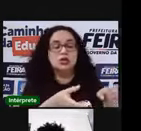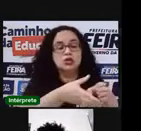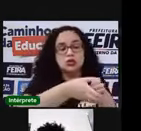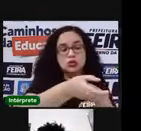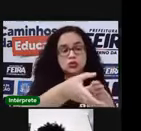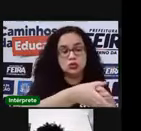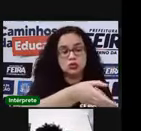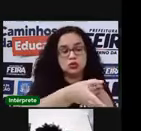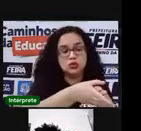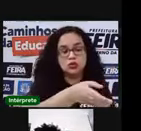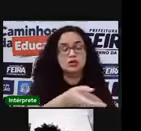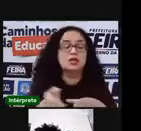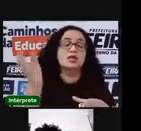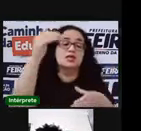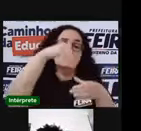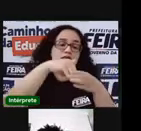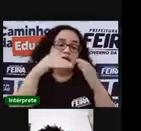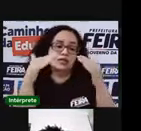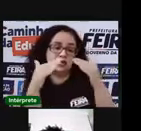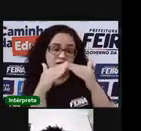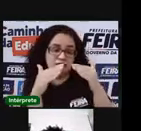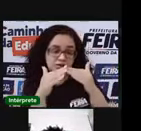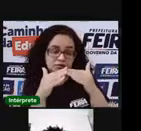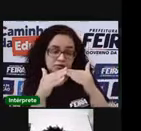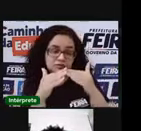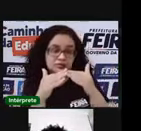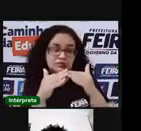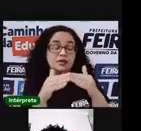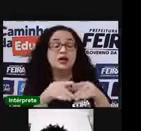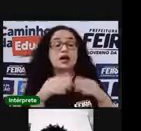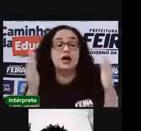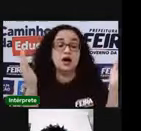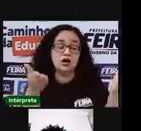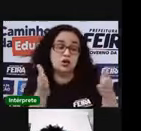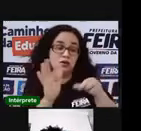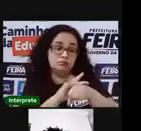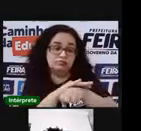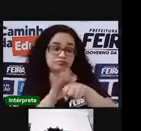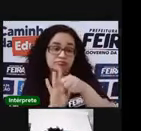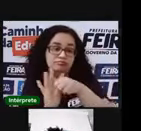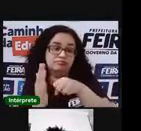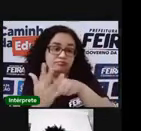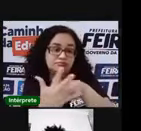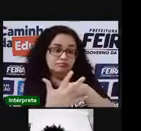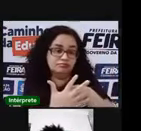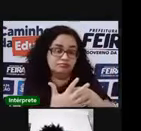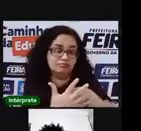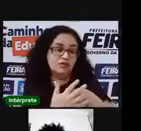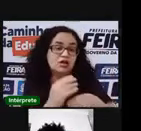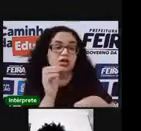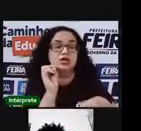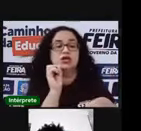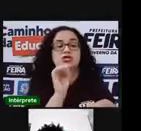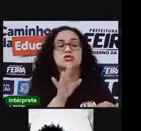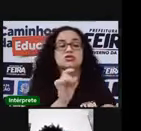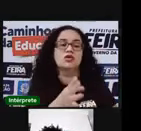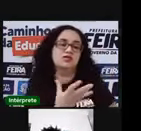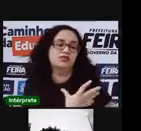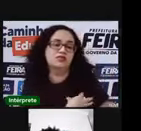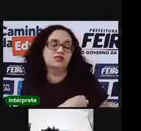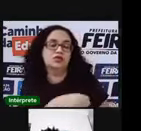interior dos nossos lares, não é? Agora na pandemia. Mas ser solidário não é fazer só pelo nosso filho,